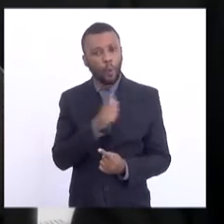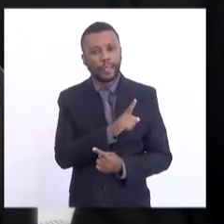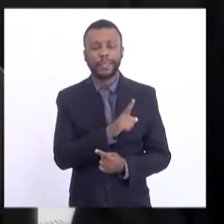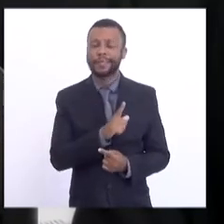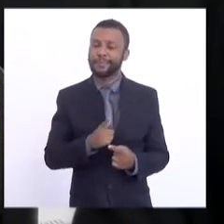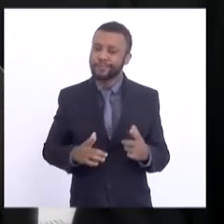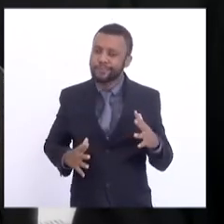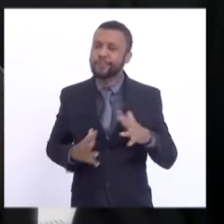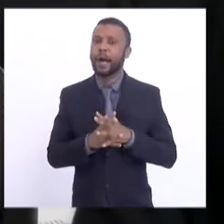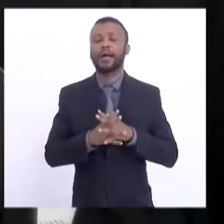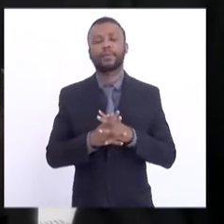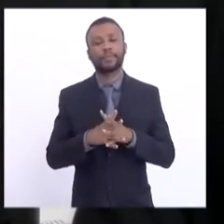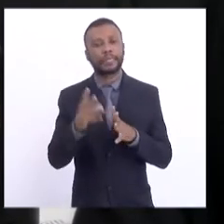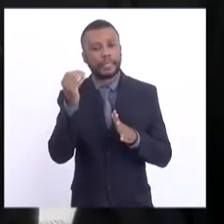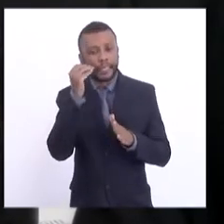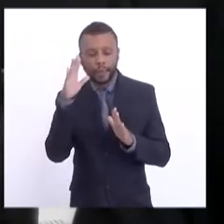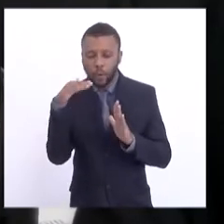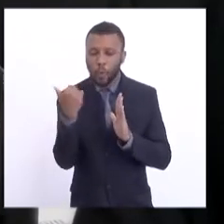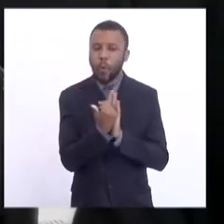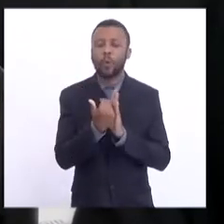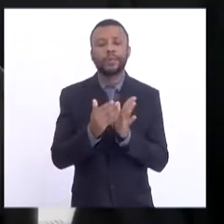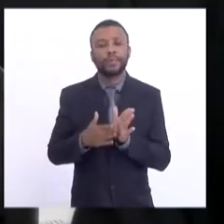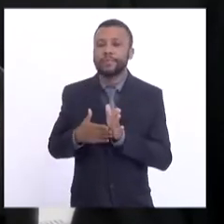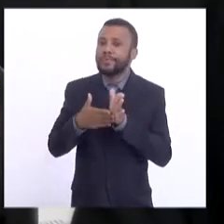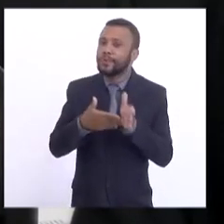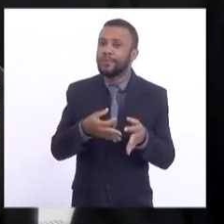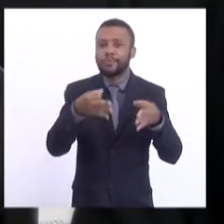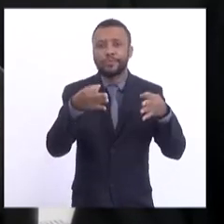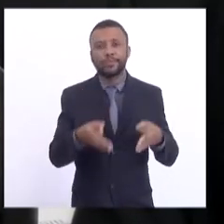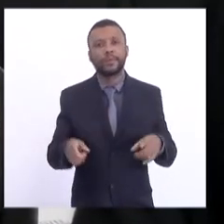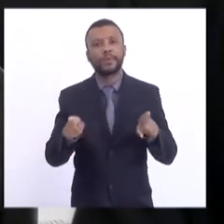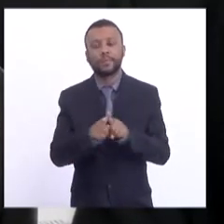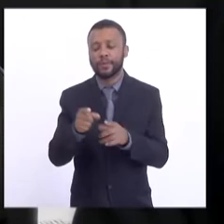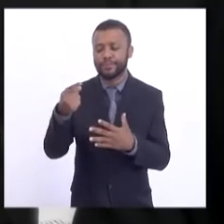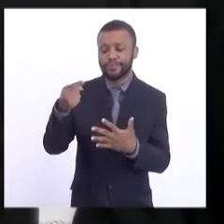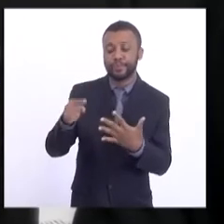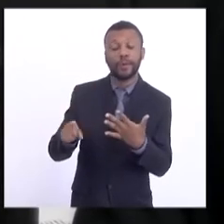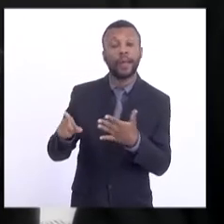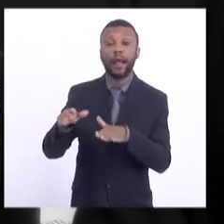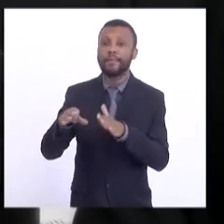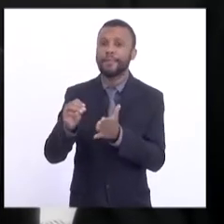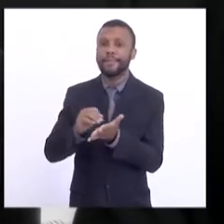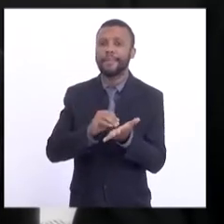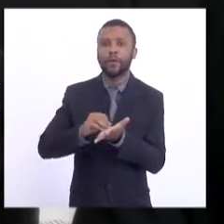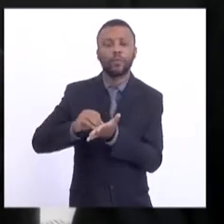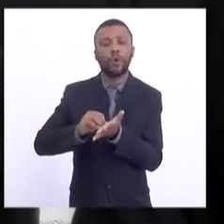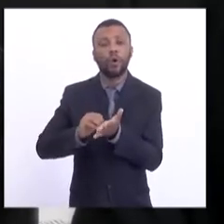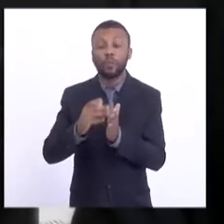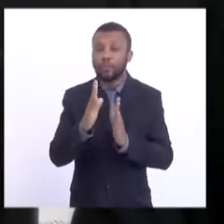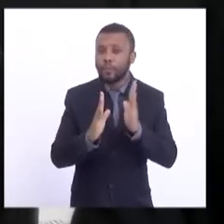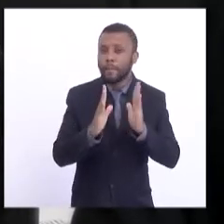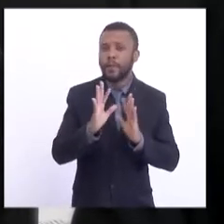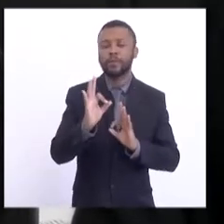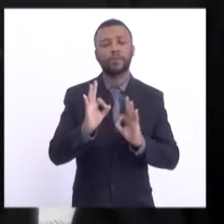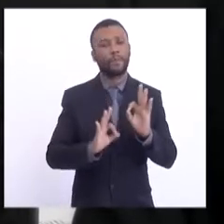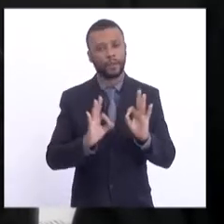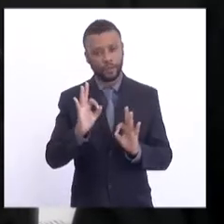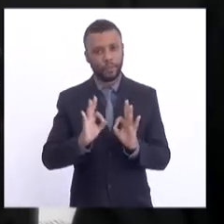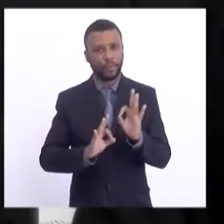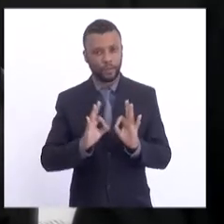máximo possível de eventualidade o de pontos não identificados na fase do planejamento